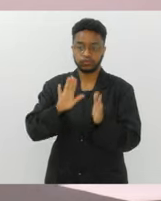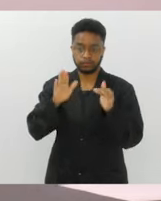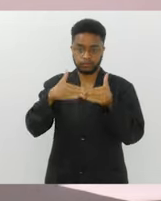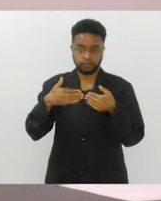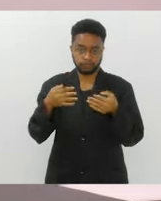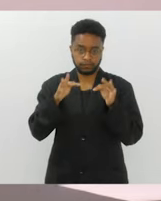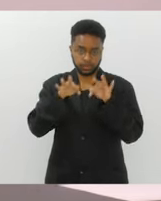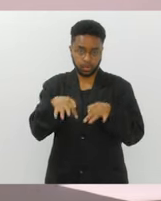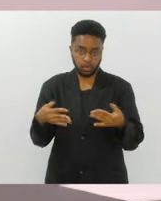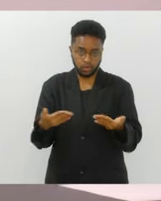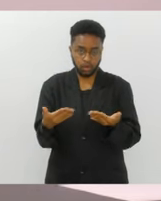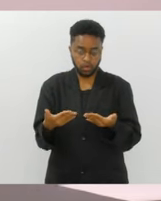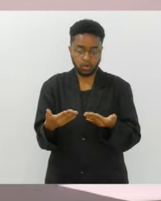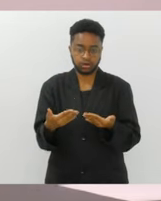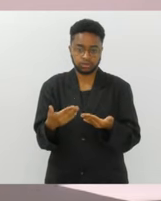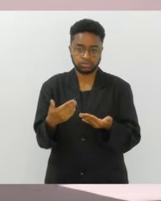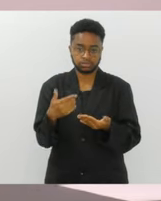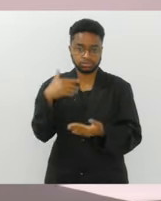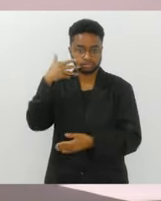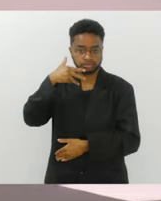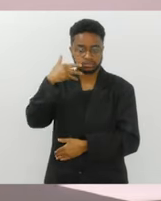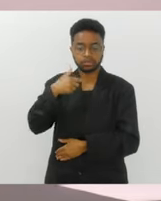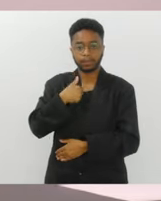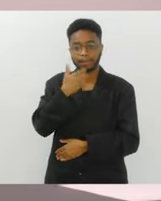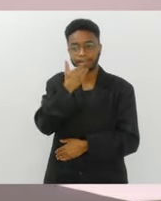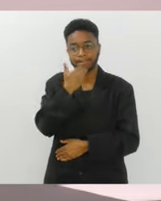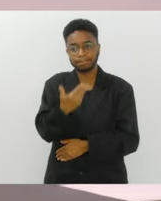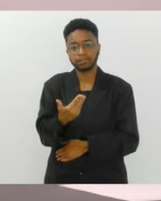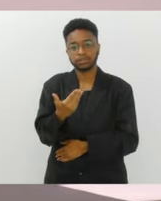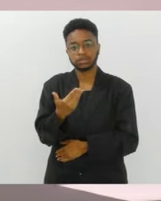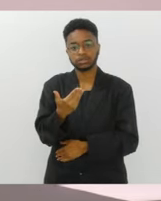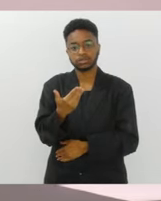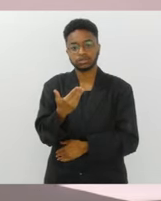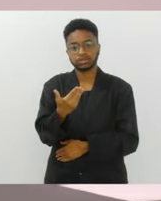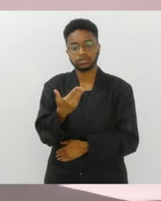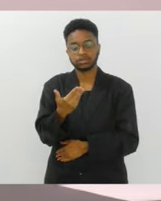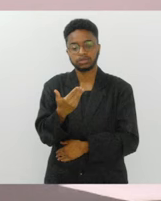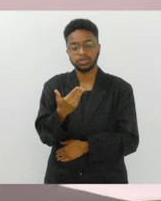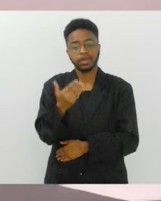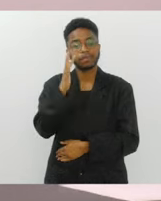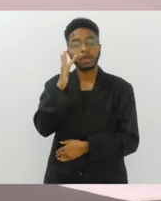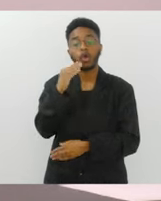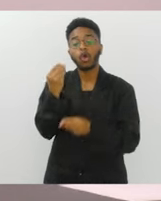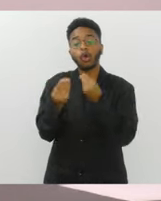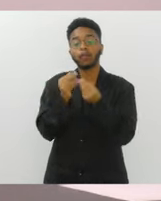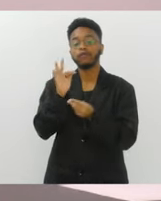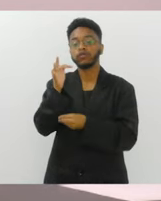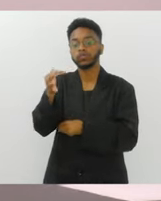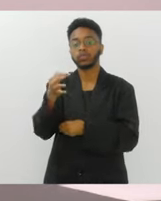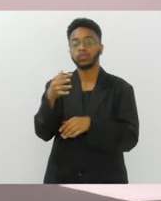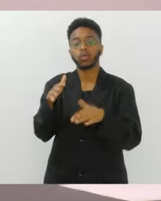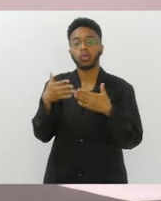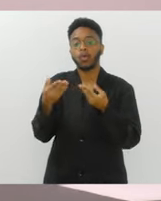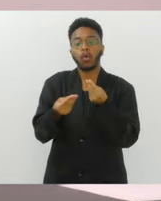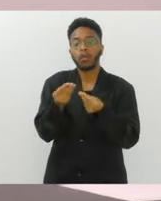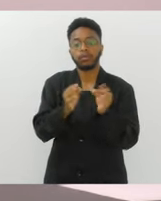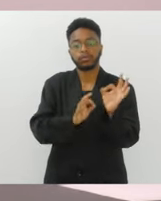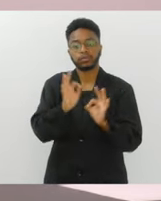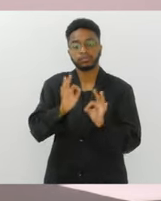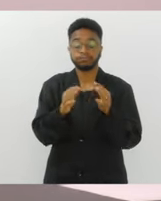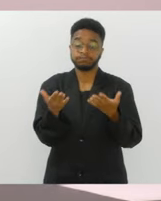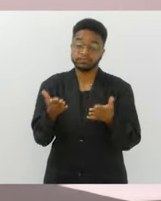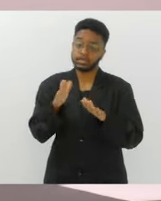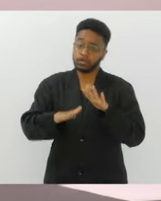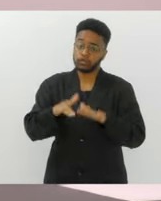bem brevemente aqui minha participação, pedindo assim, e o futuro, né? Como será? Em que bases vão ser feitas? Talvez dê para